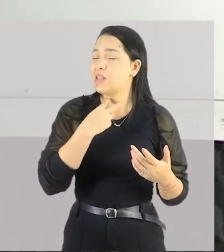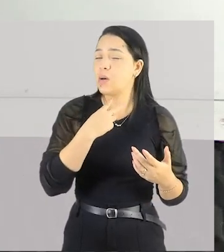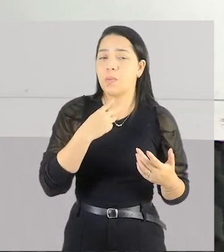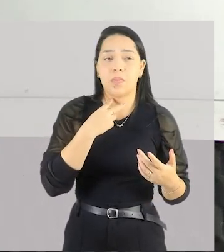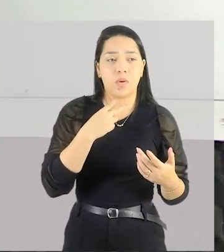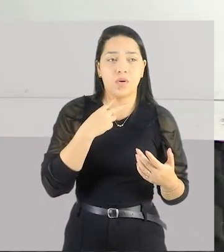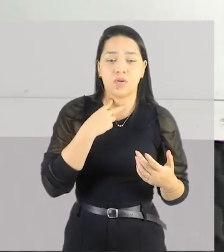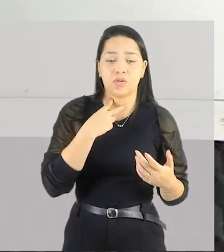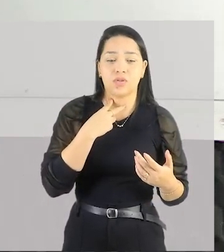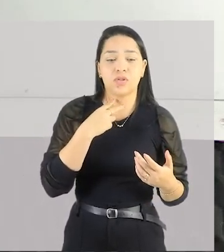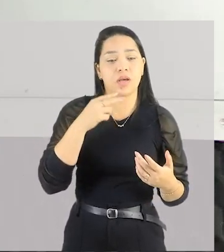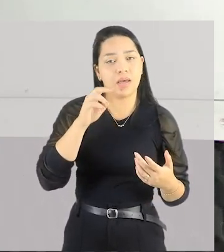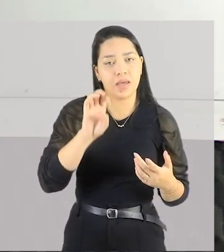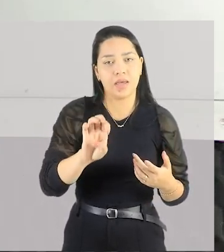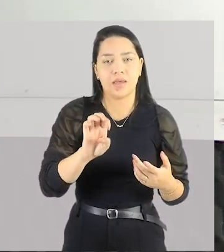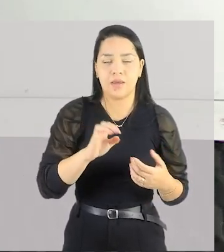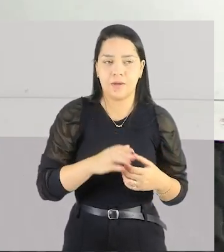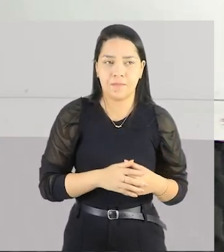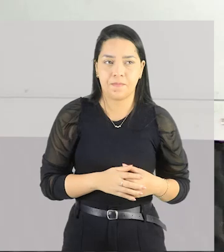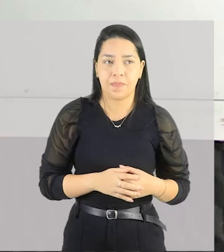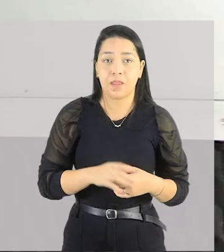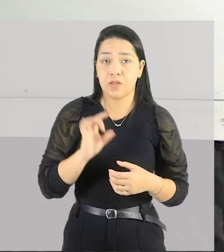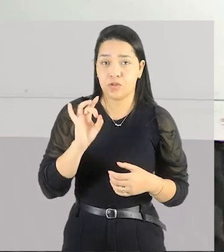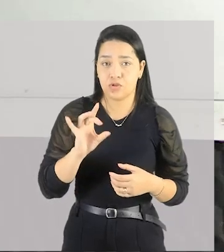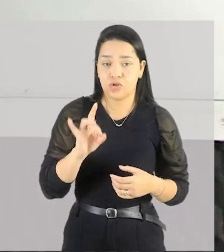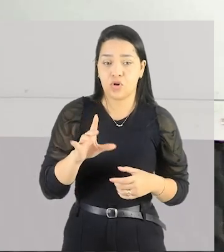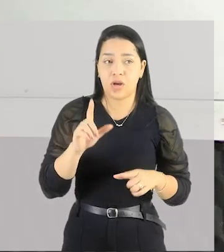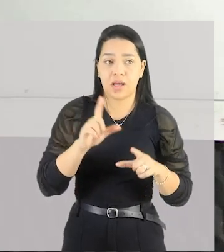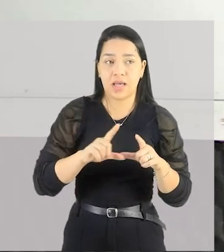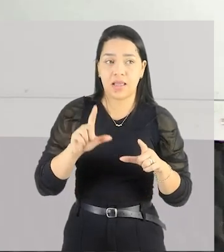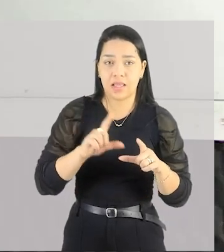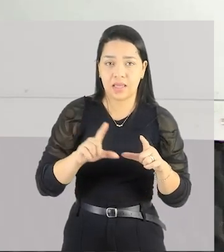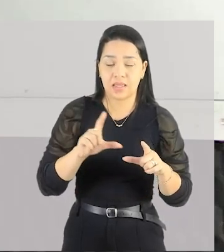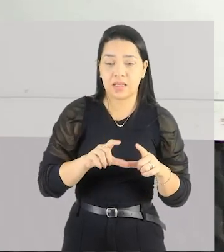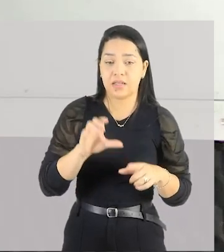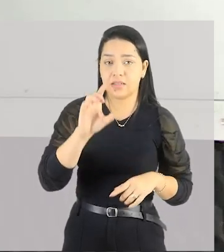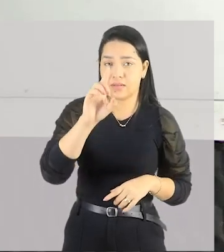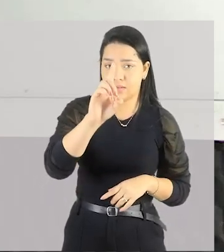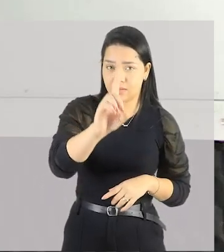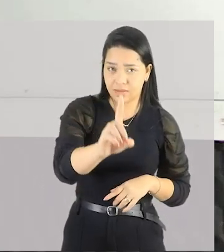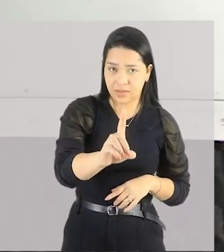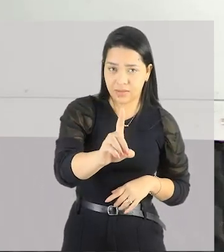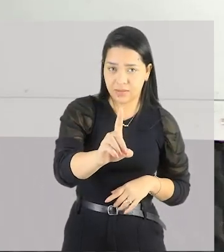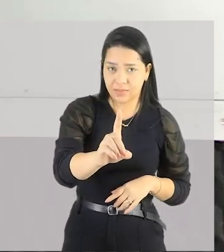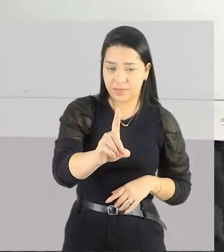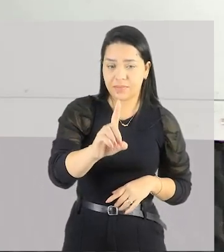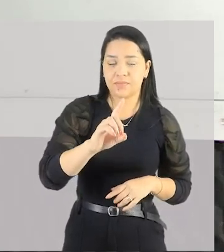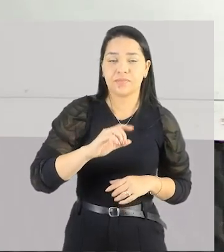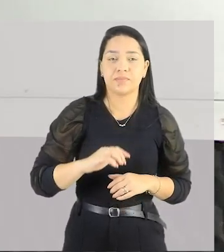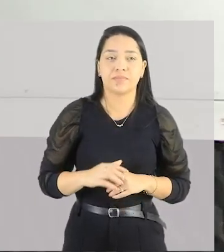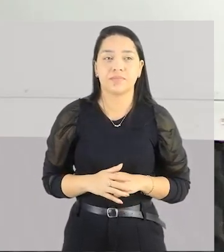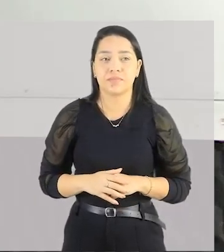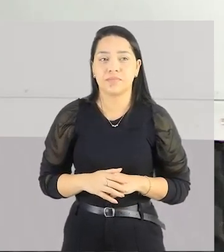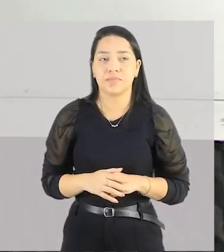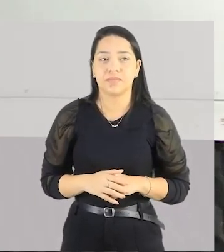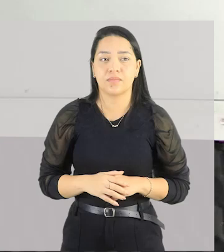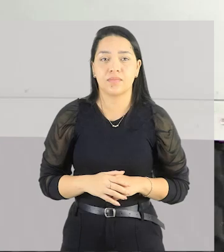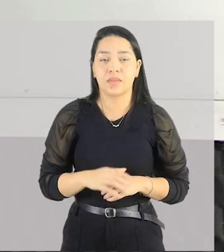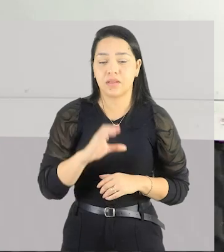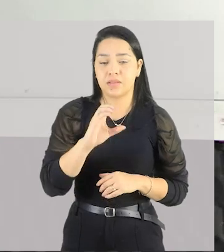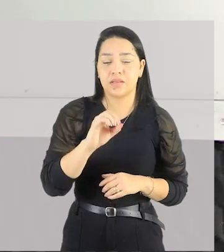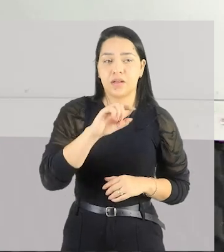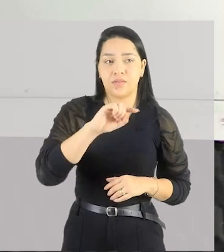pode ser o item E. Restando para a gente, turma, somente uma opção, letra D, com